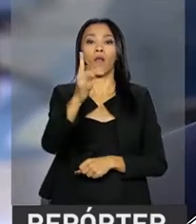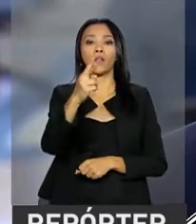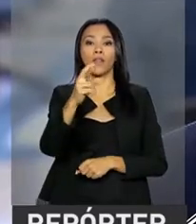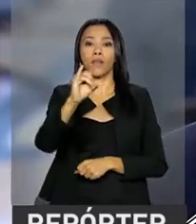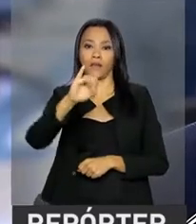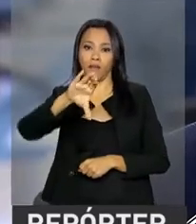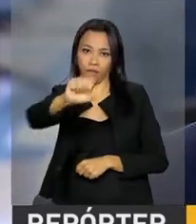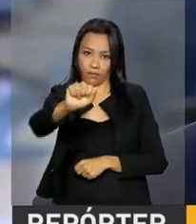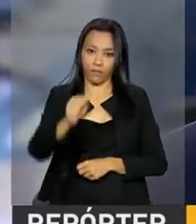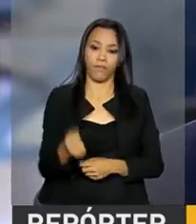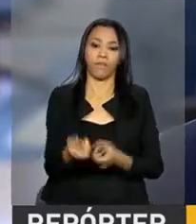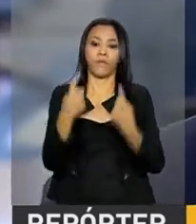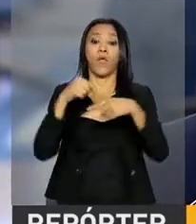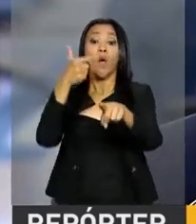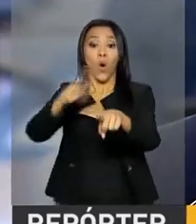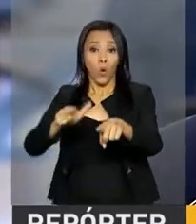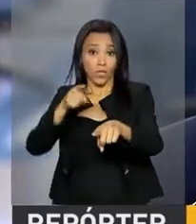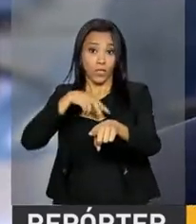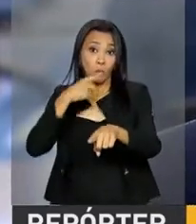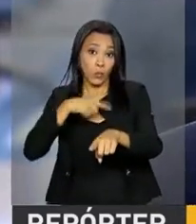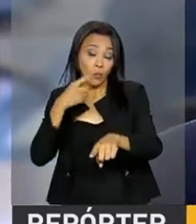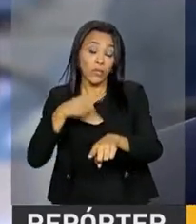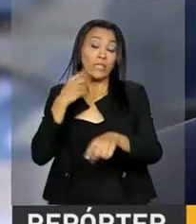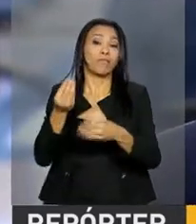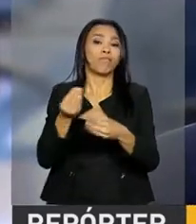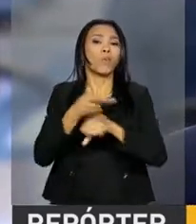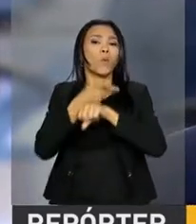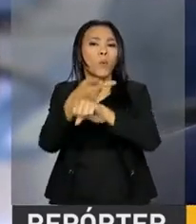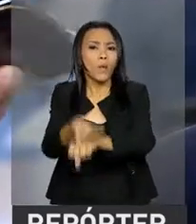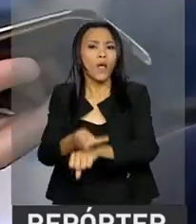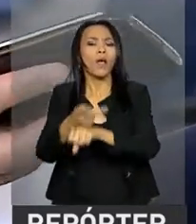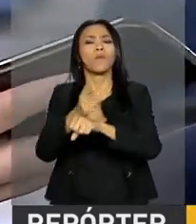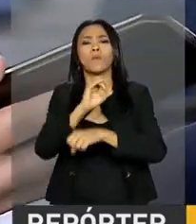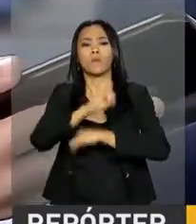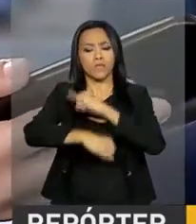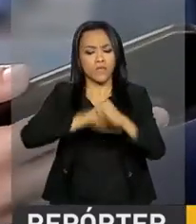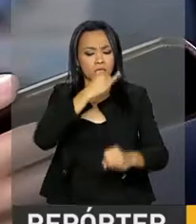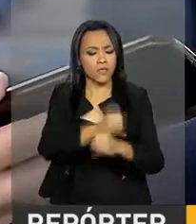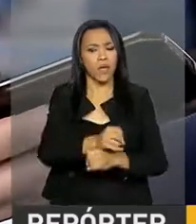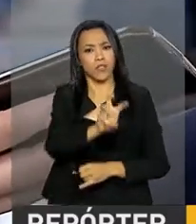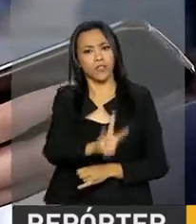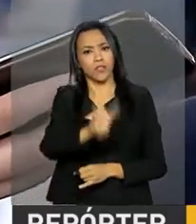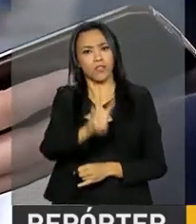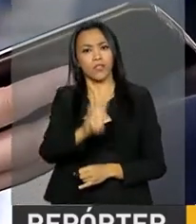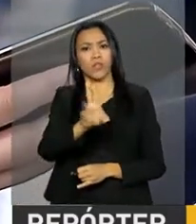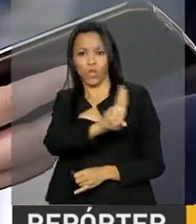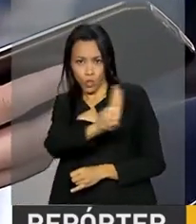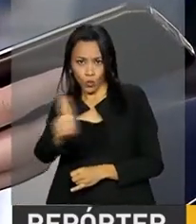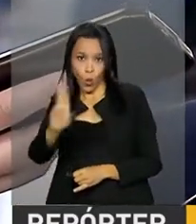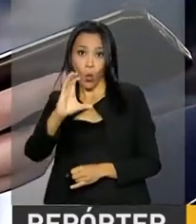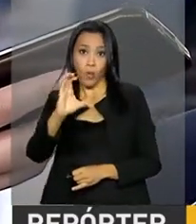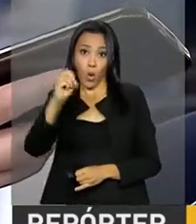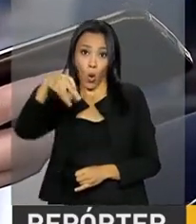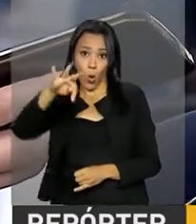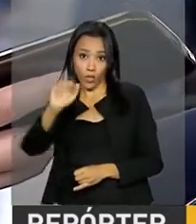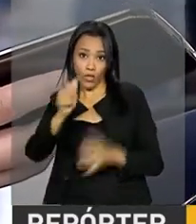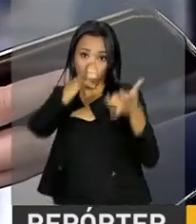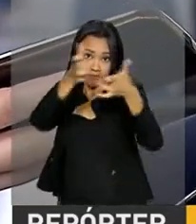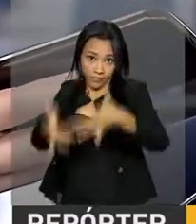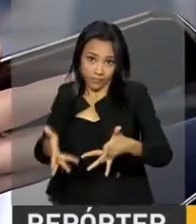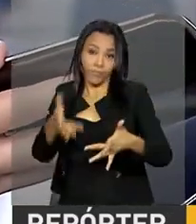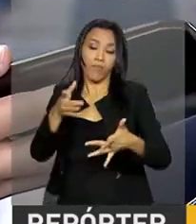coisa importante na hora de dividir o colatina dores pode ir ao site da caixa contas inativas que lá tem bastante informação